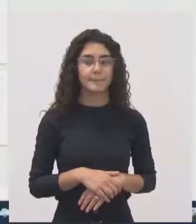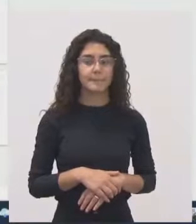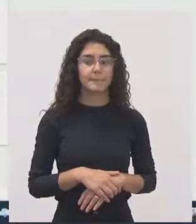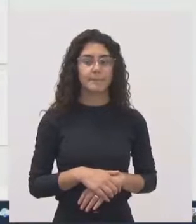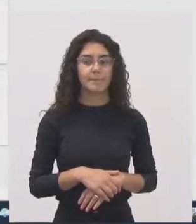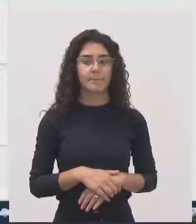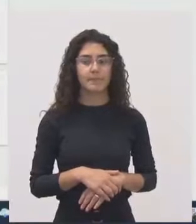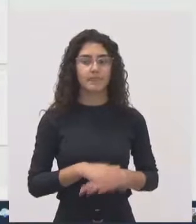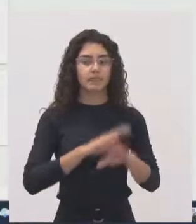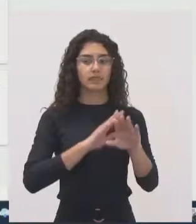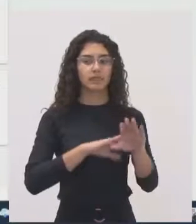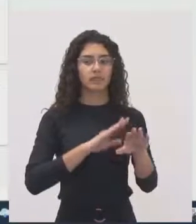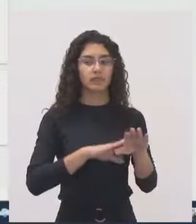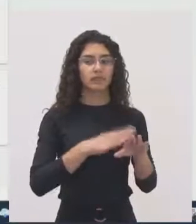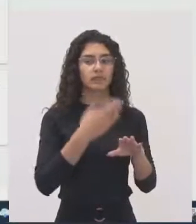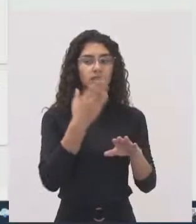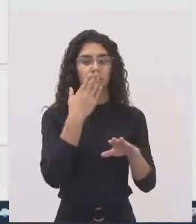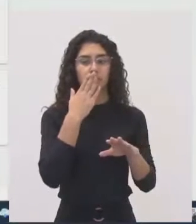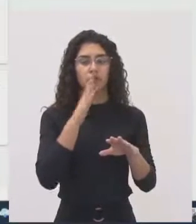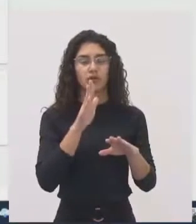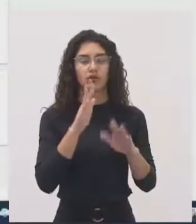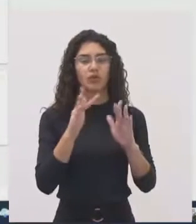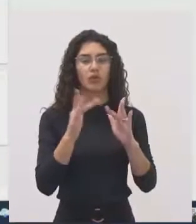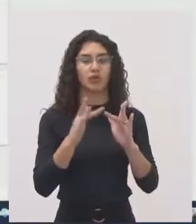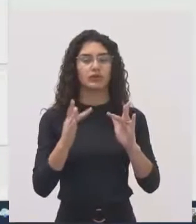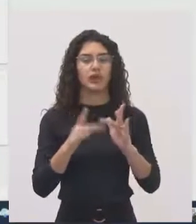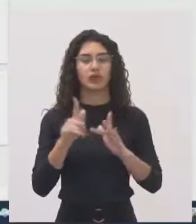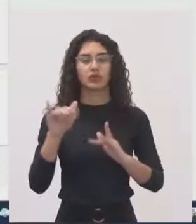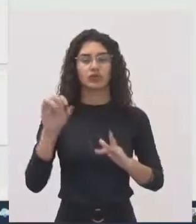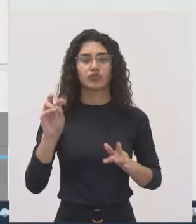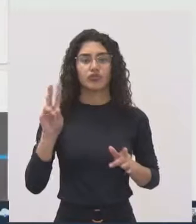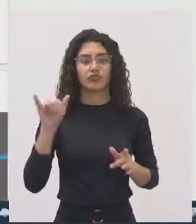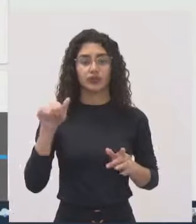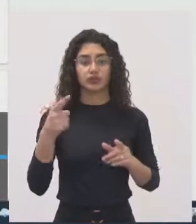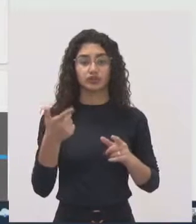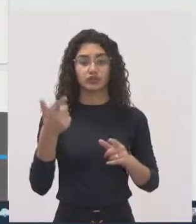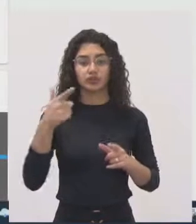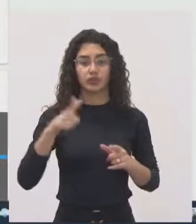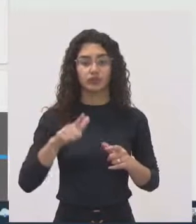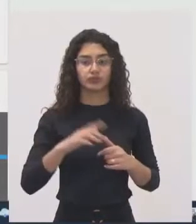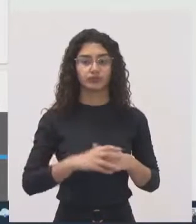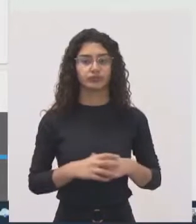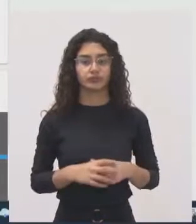Produção, o pessoal tá pedindo para pôr o contato de novo do Giovanni aí pro pessoal.